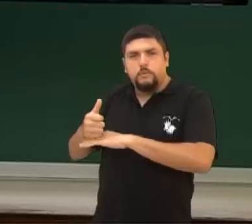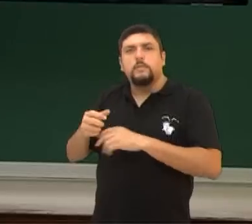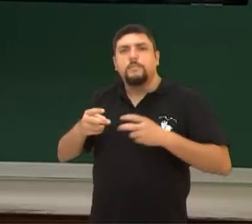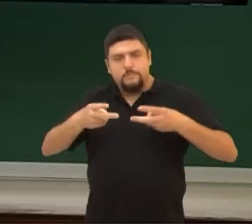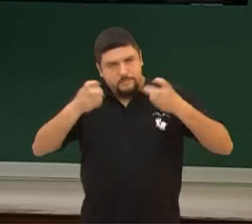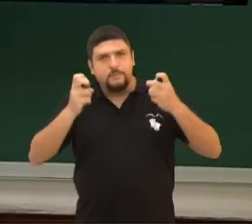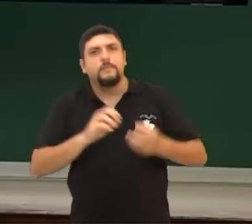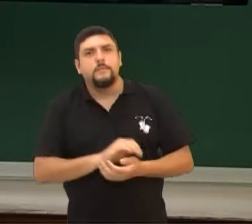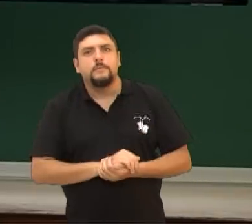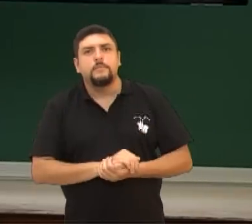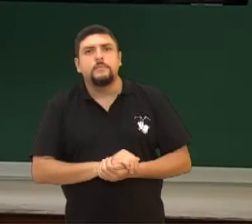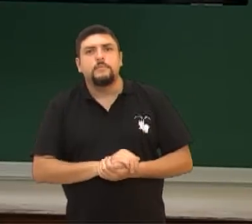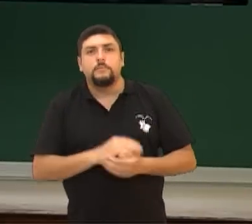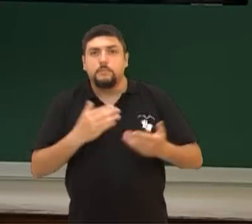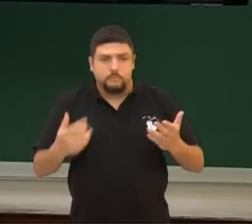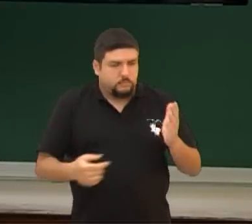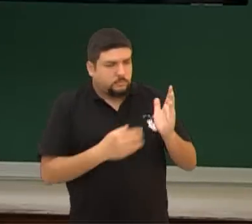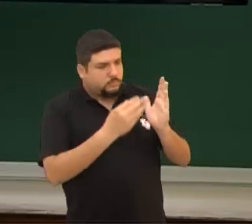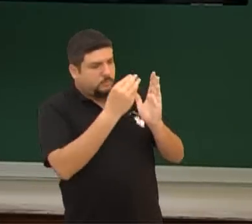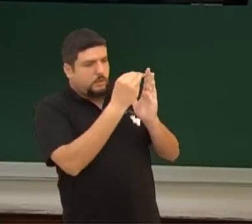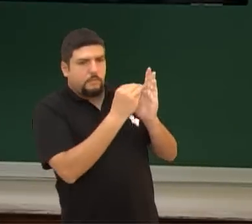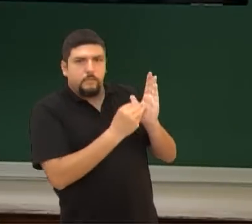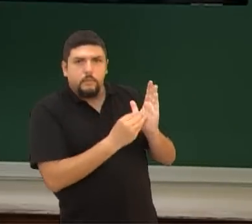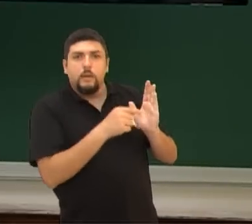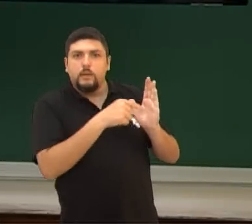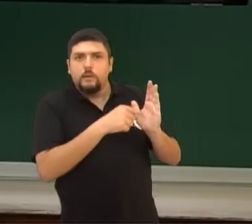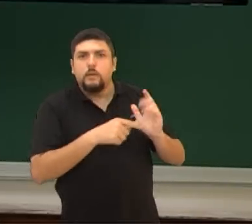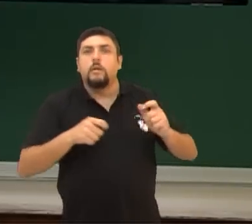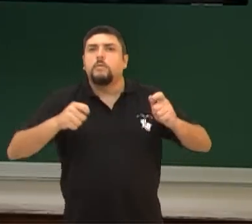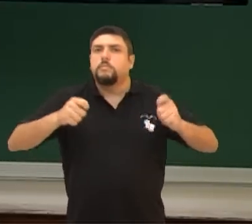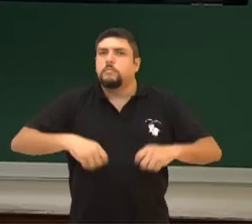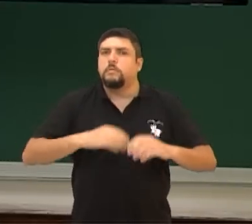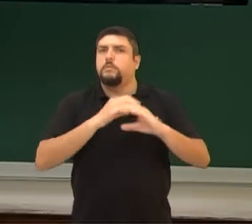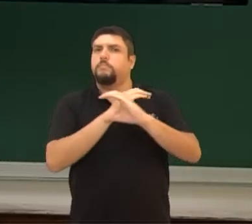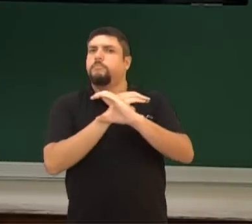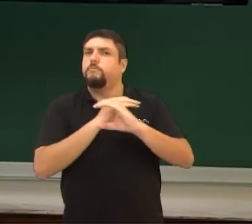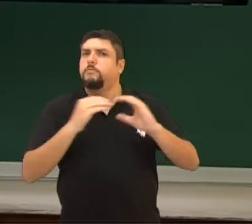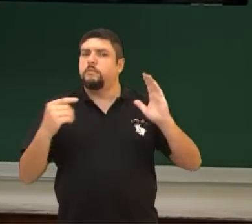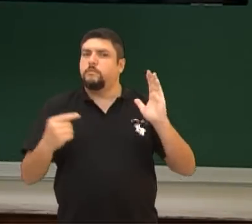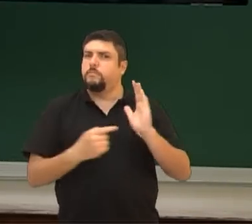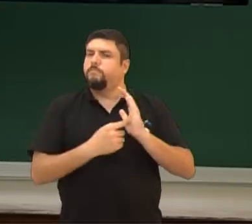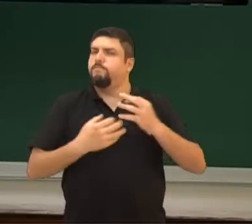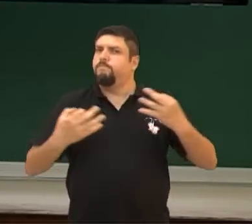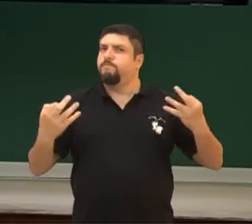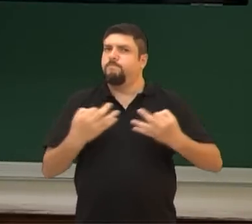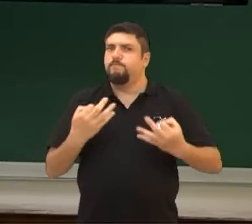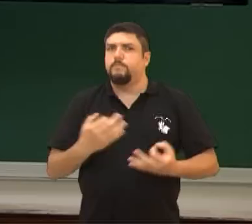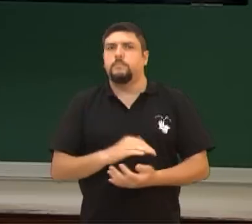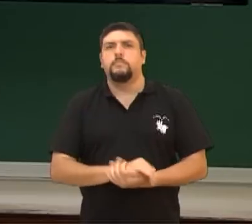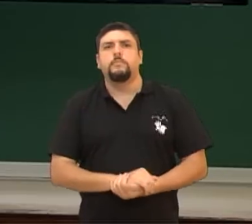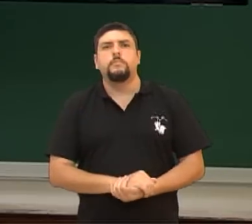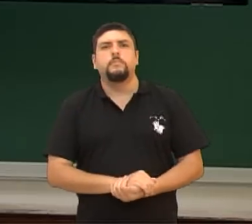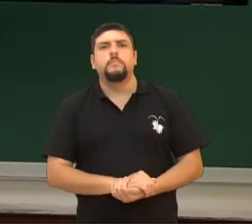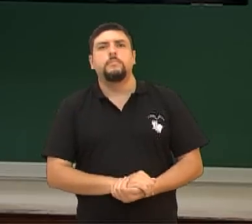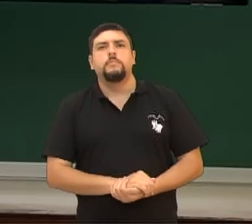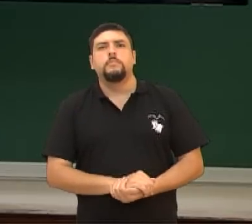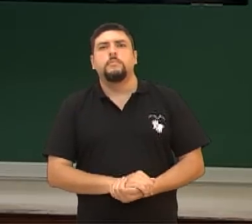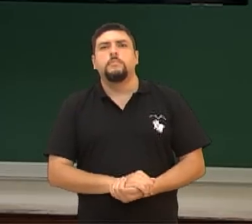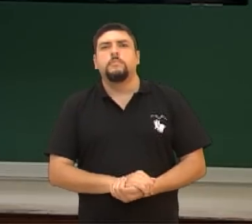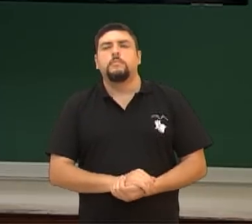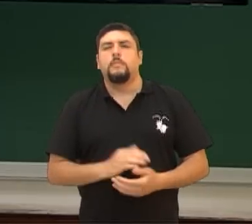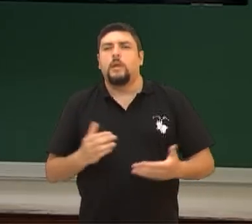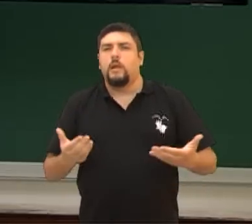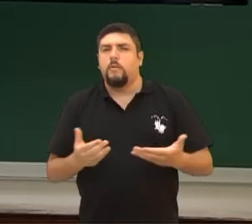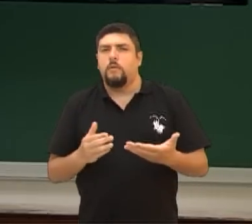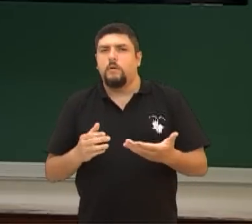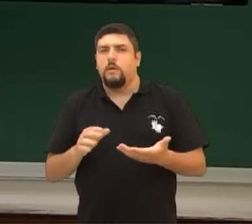Percebe? Então, a pessoa, o especialista, está falando e não eu, tá certo? Agora anote no